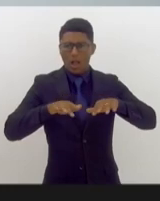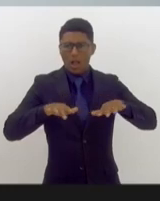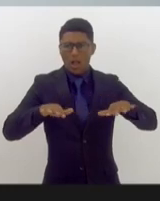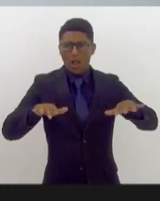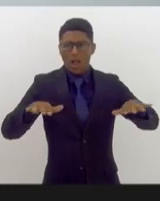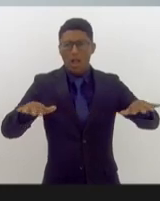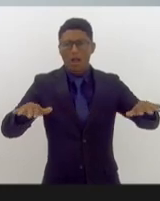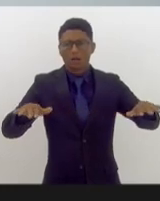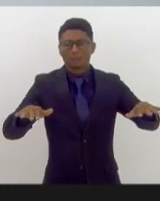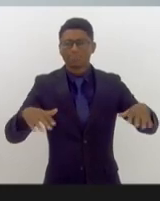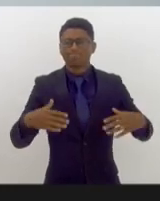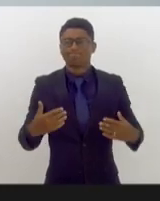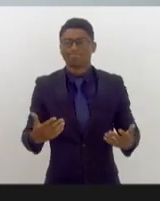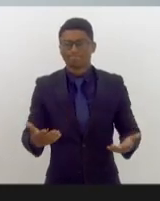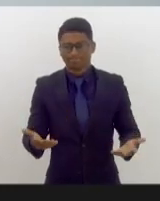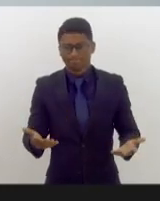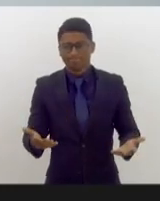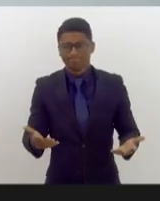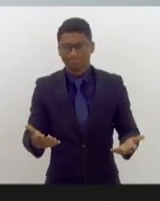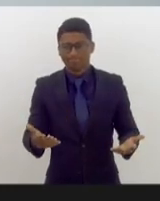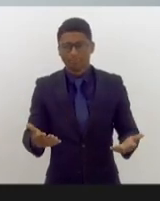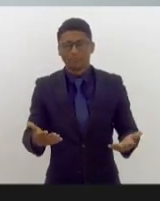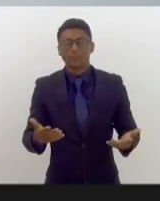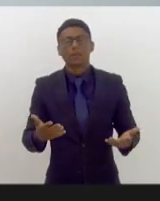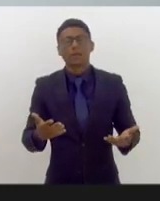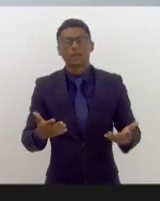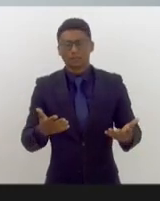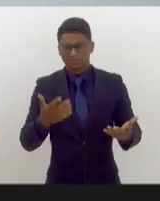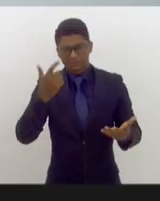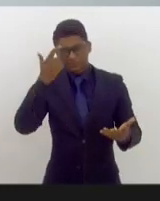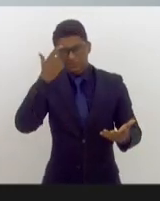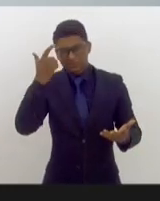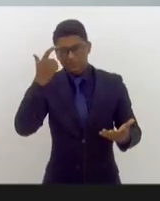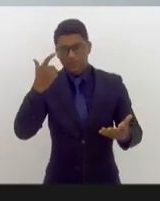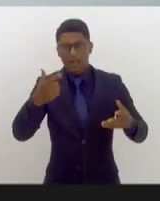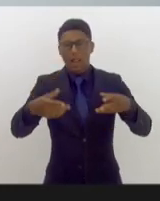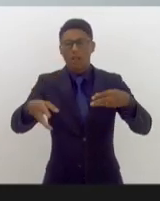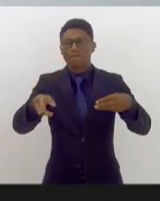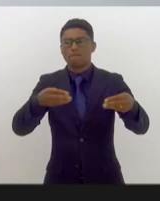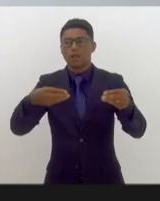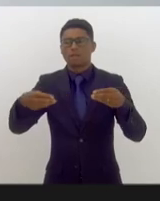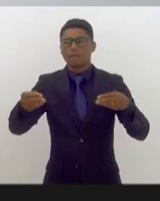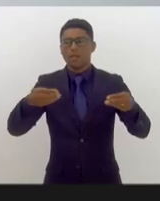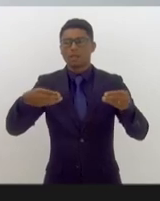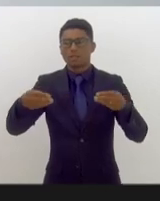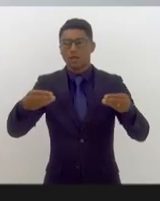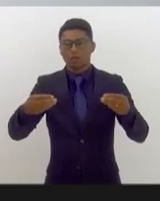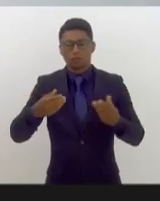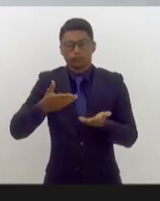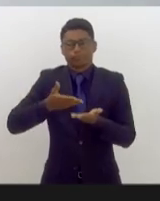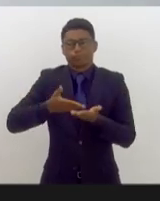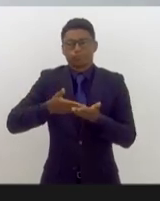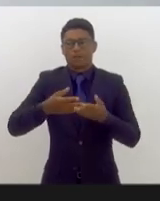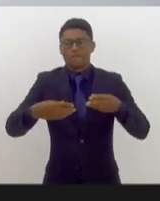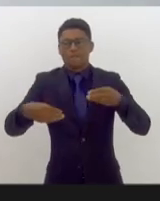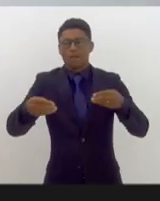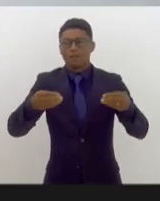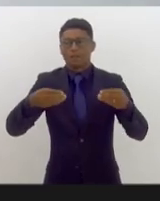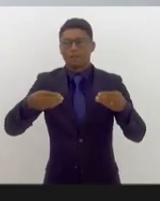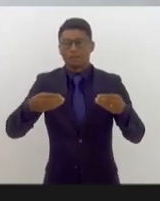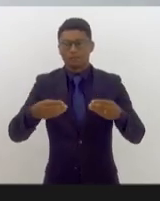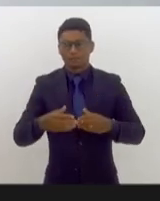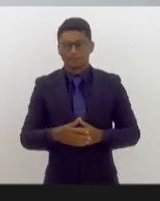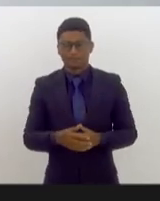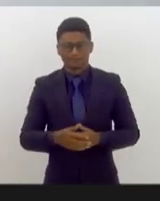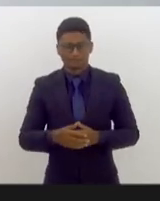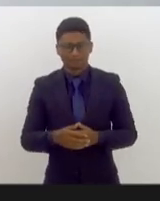aprofundamento das formas de flexibilização e precarização dos trabalhadores e